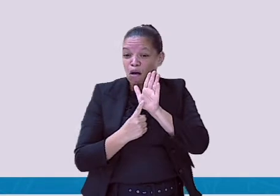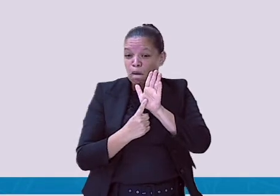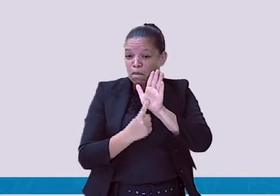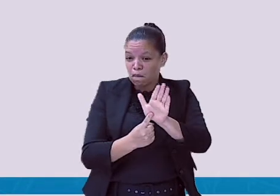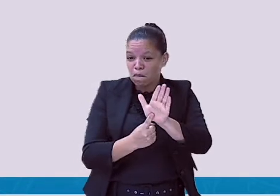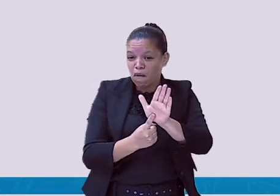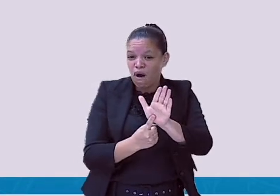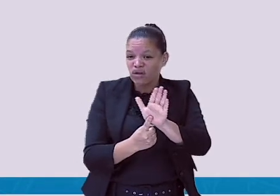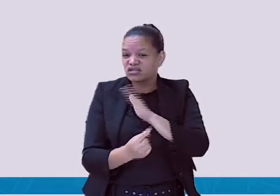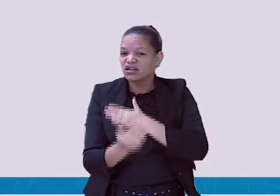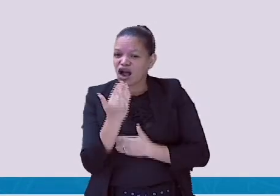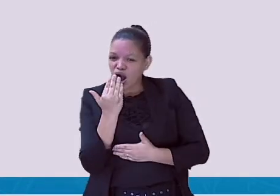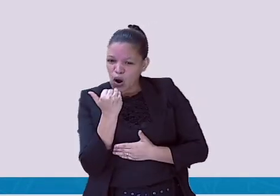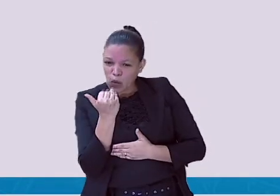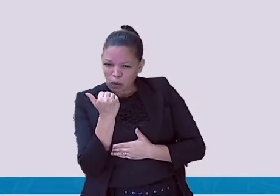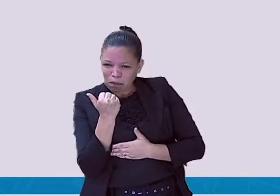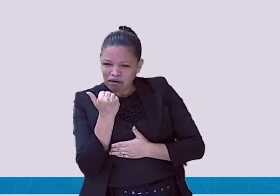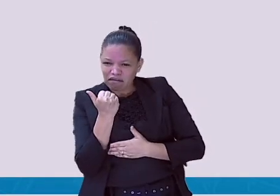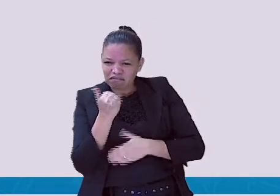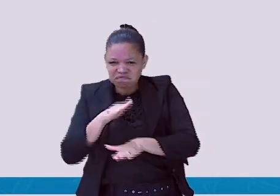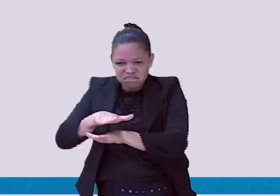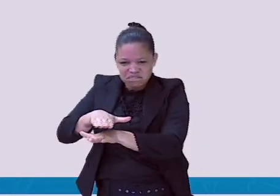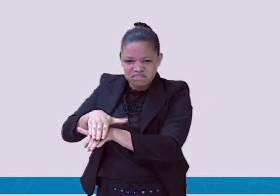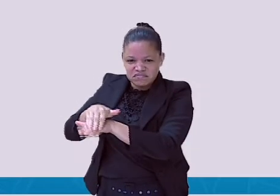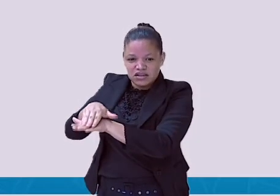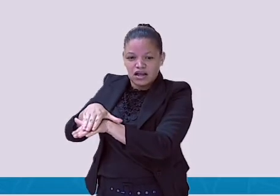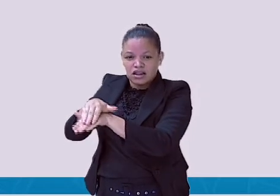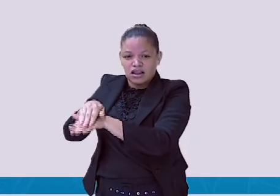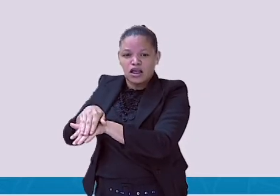como nascem as tartarugas marinhas.